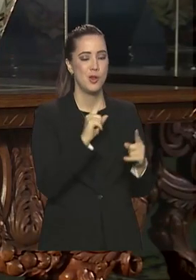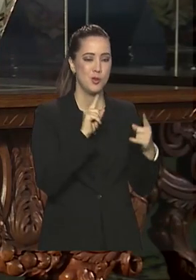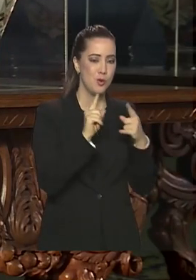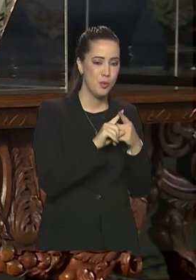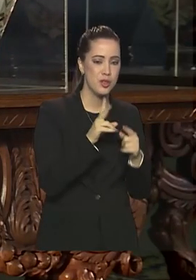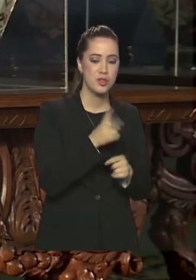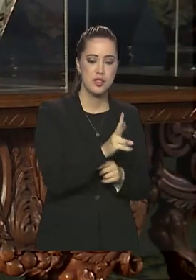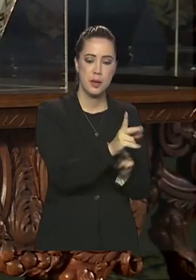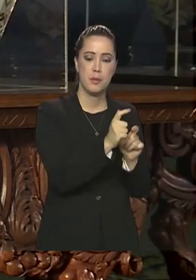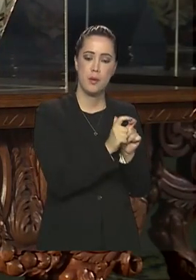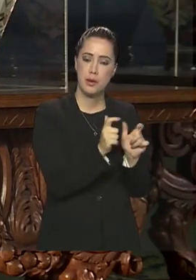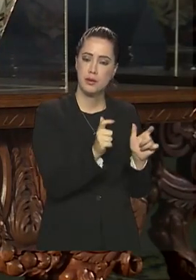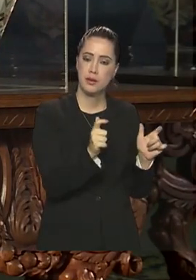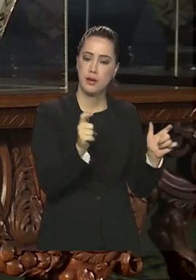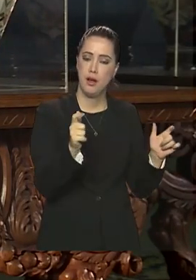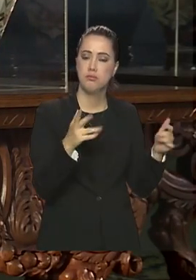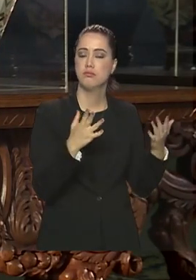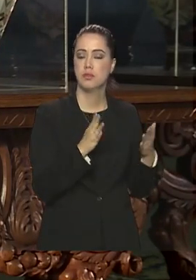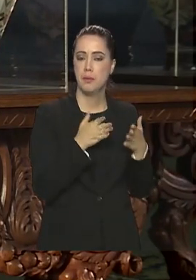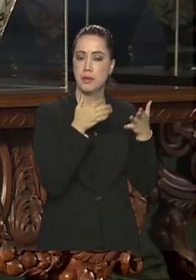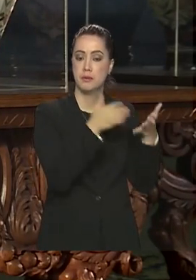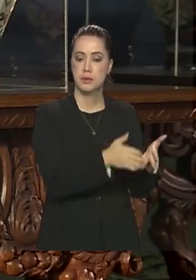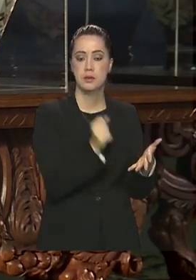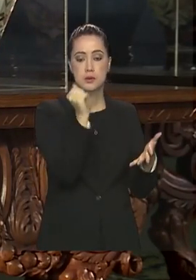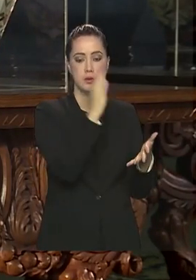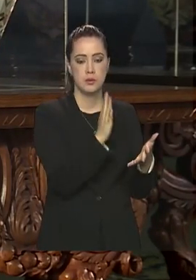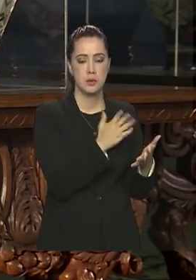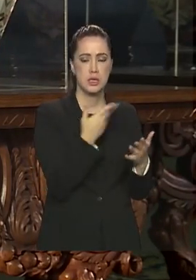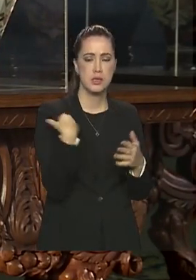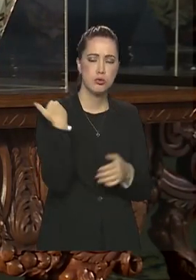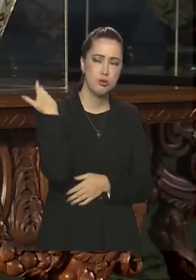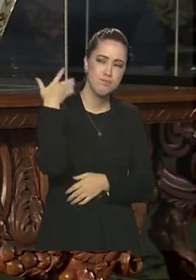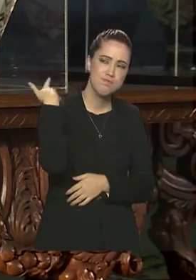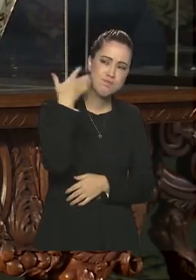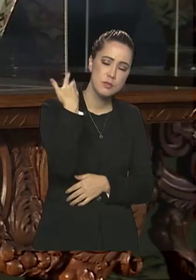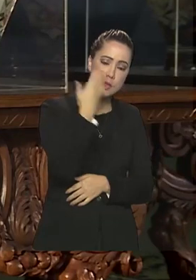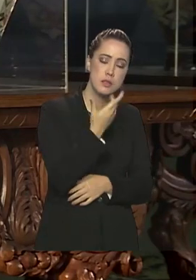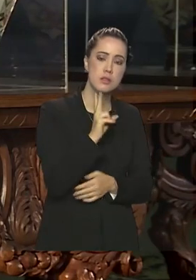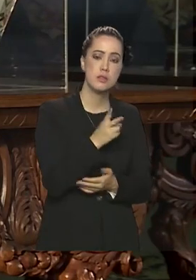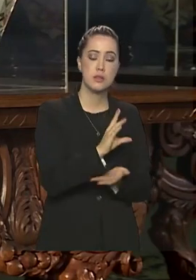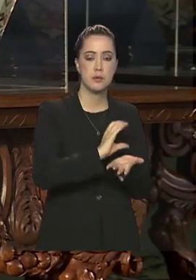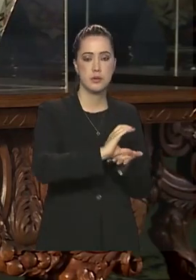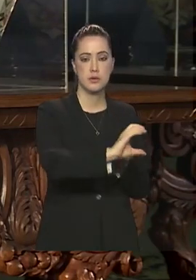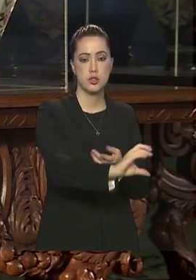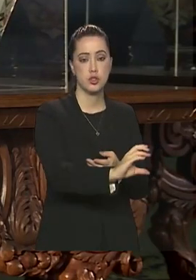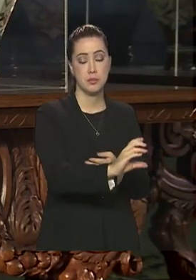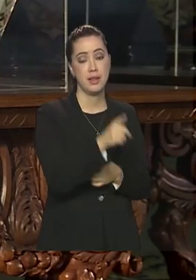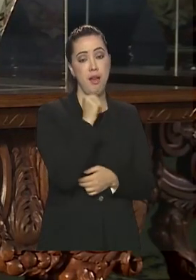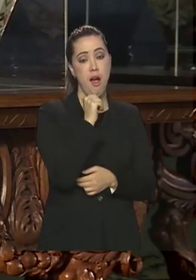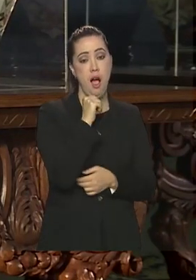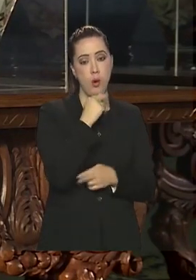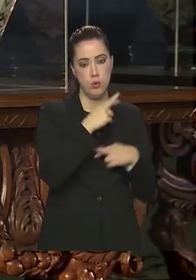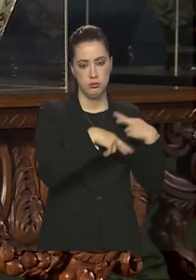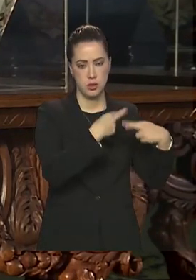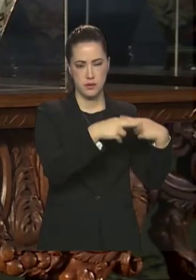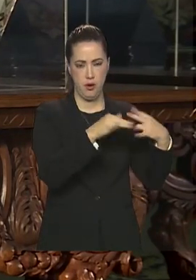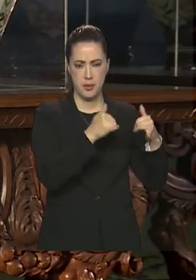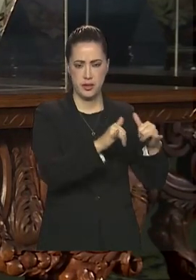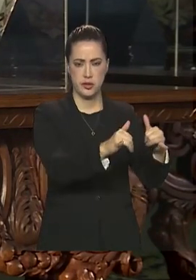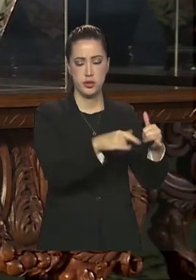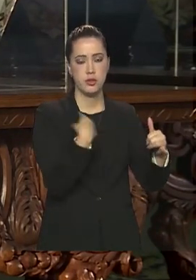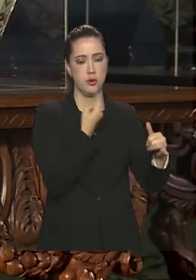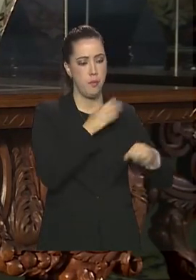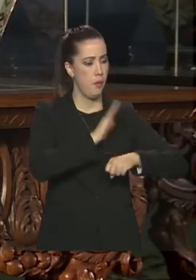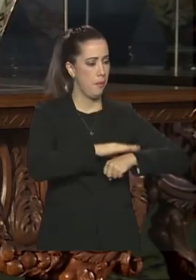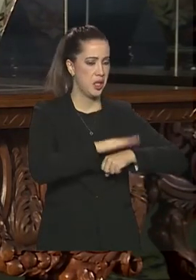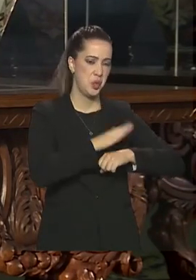é sempre ampliar essa participação. O Brasil tem um histórico grande de investimentos em hidrelétricas. Já tivemos momentos da nossa história